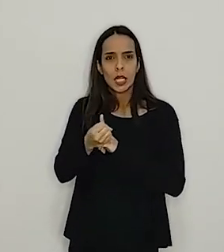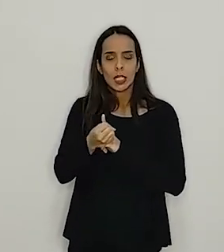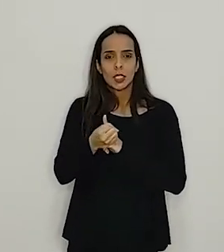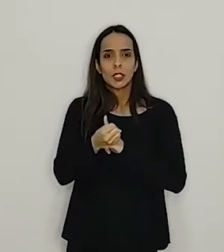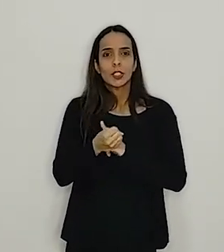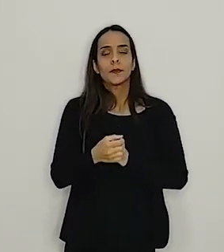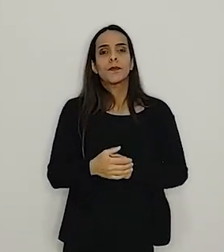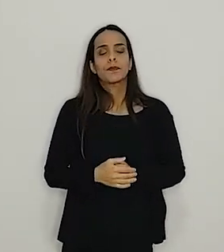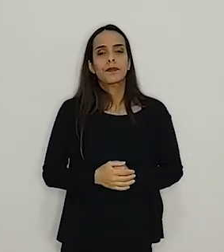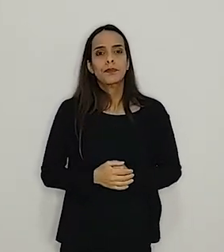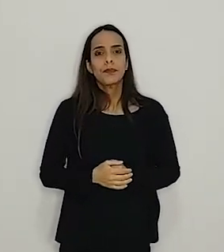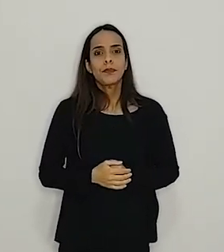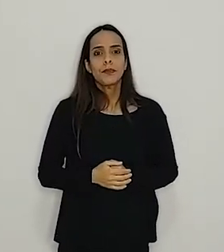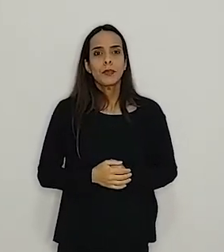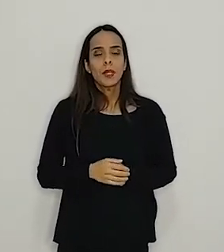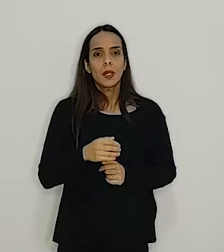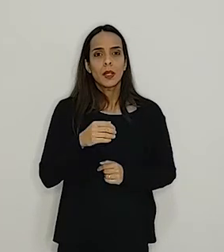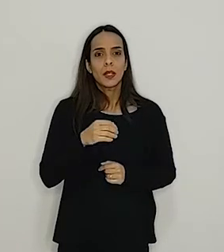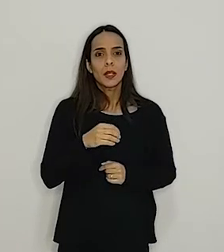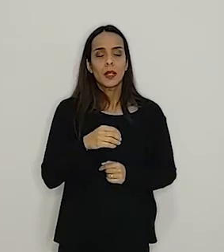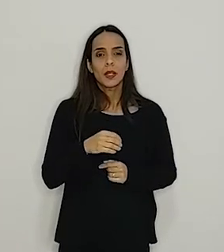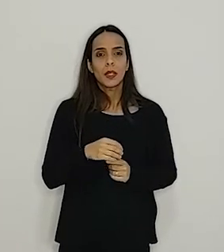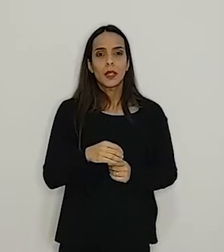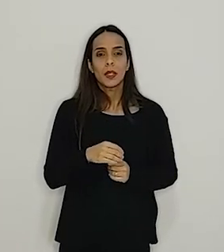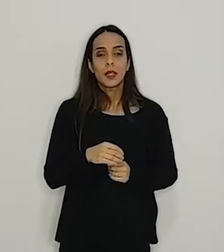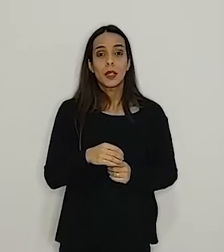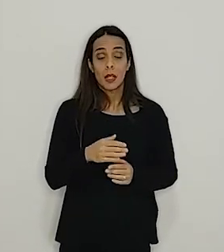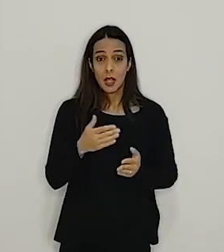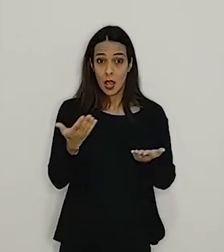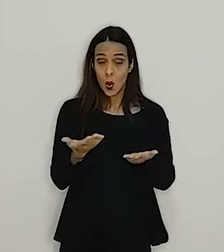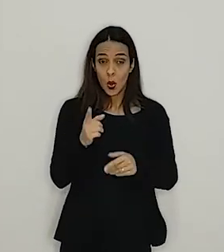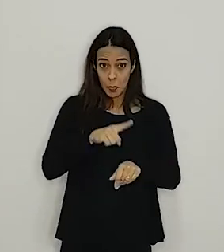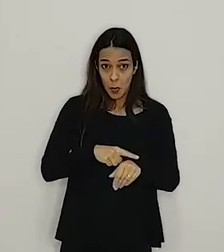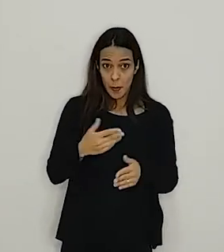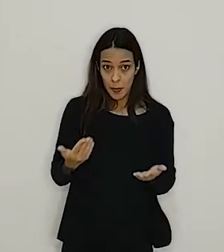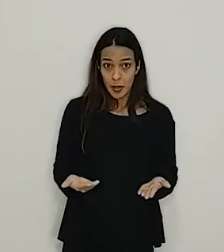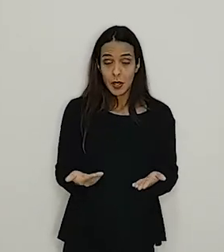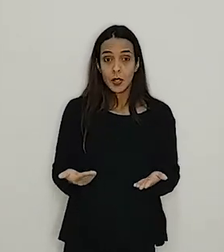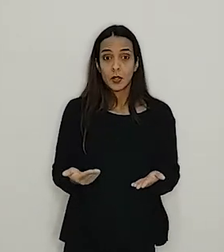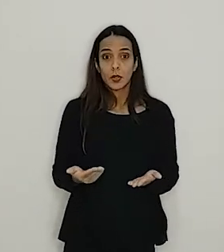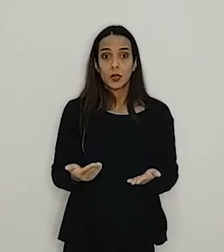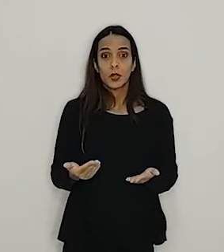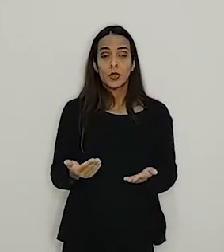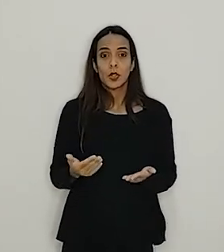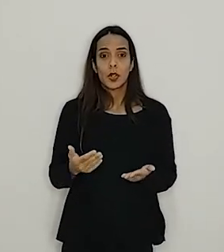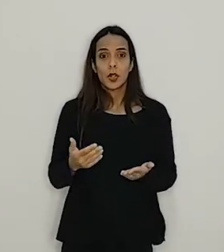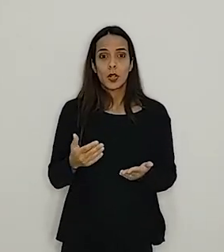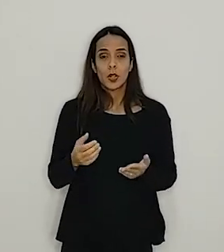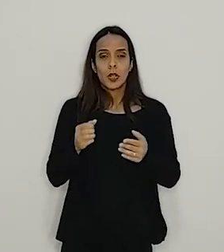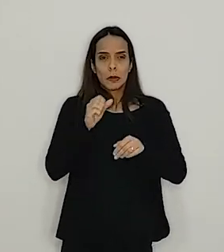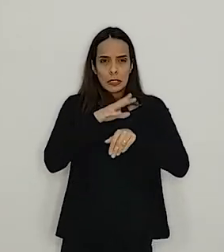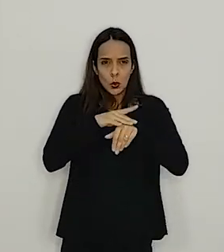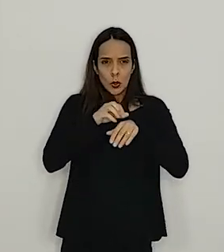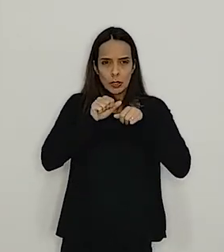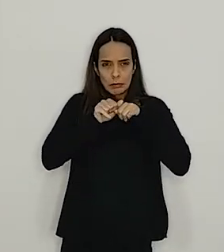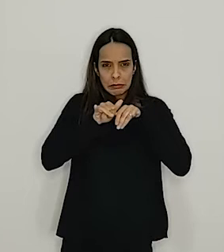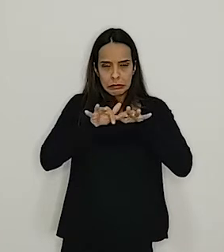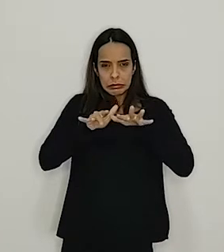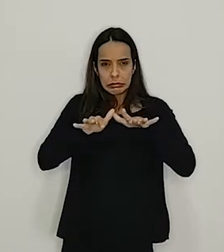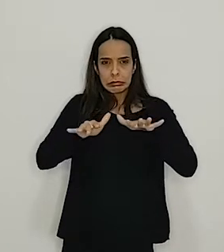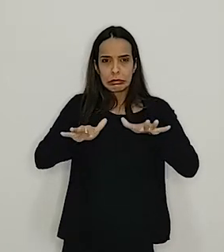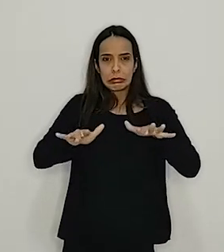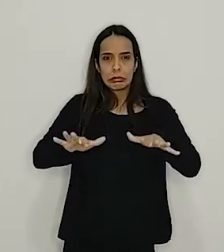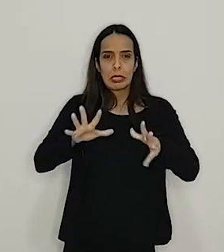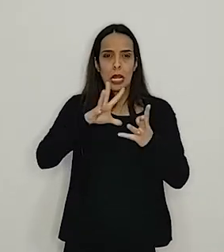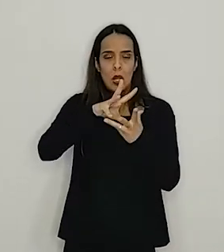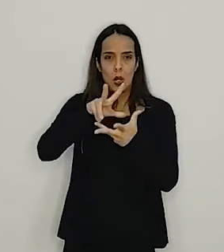nesse momento de pandemia, a gente está vivendo uma situação de que houve um aumento avassalador